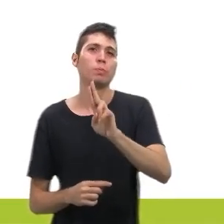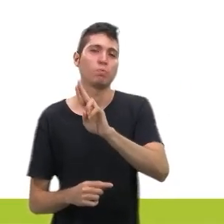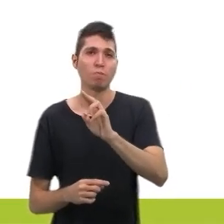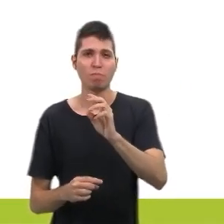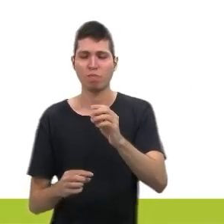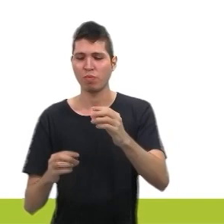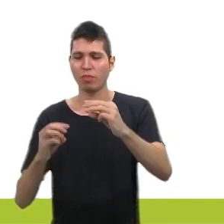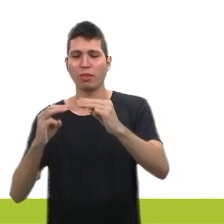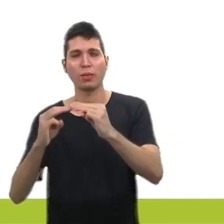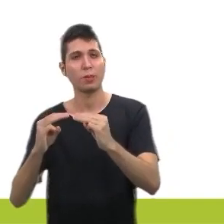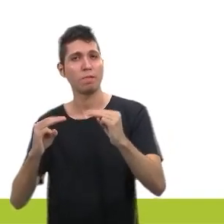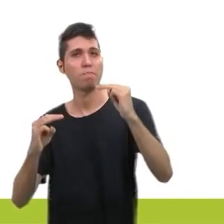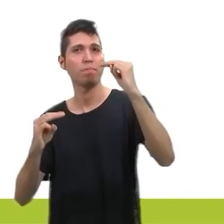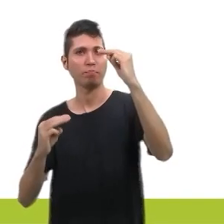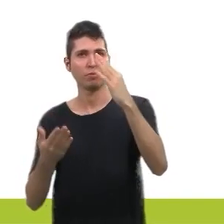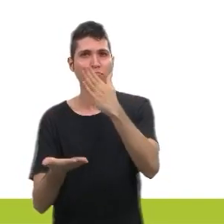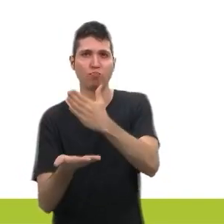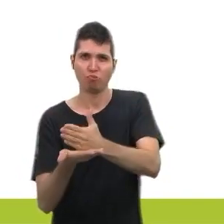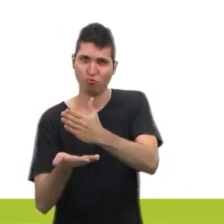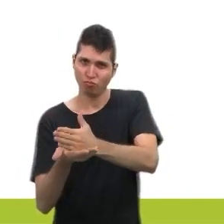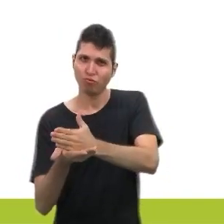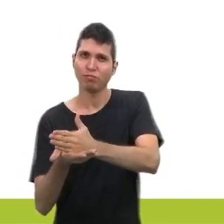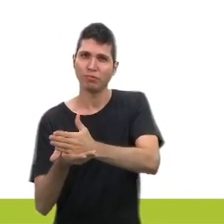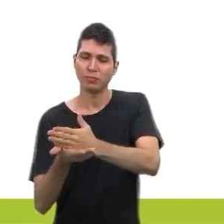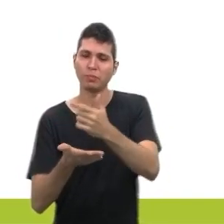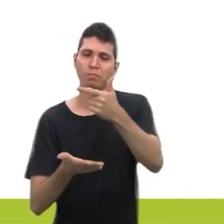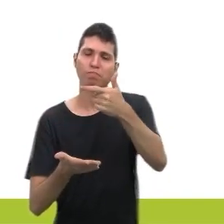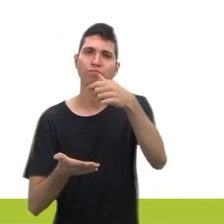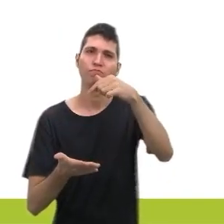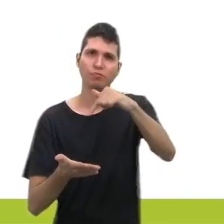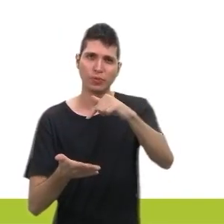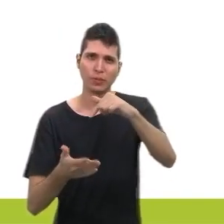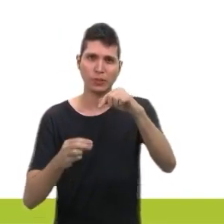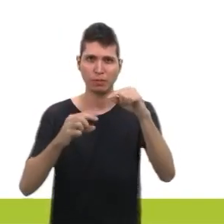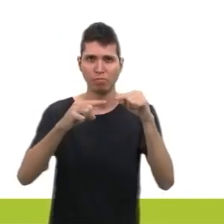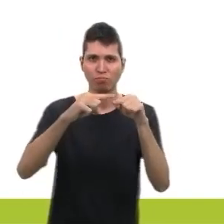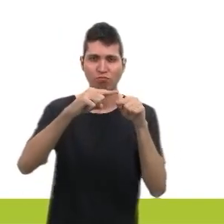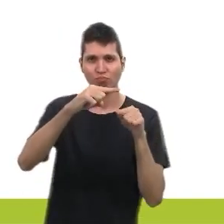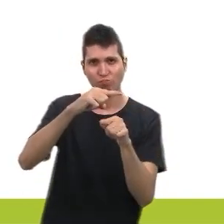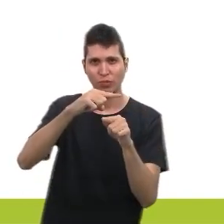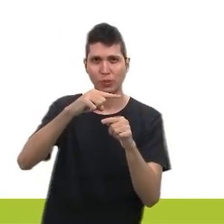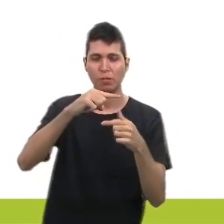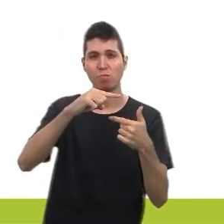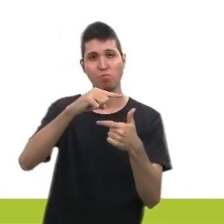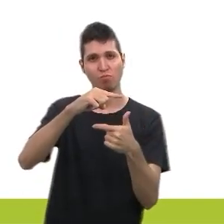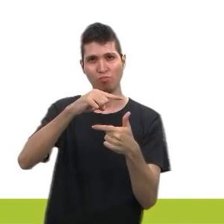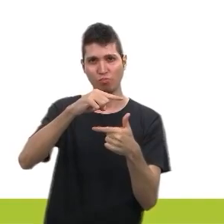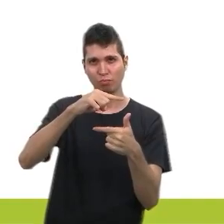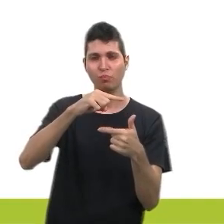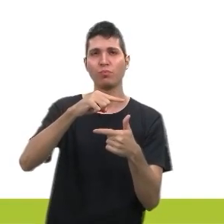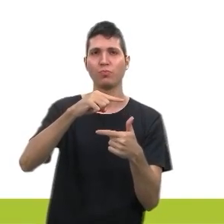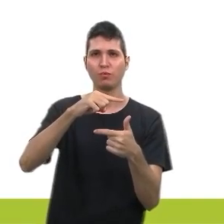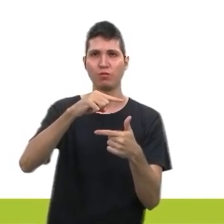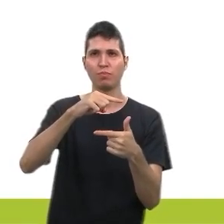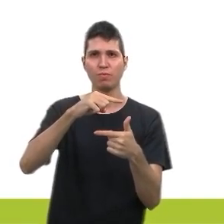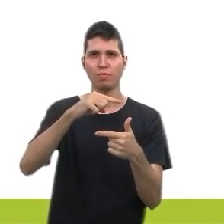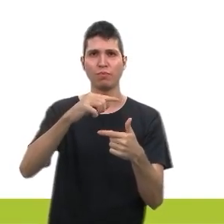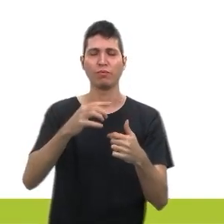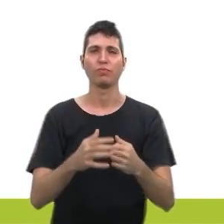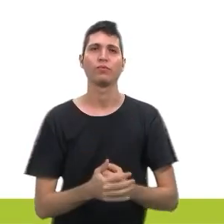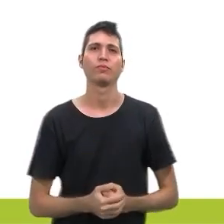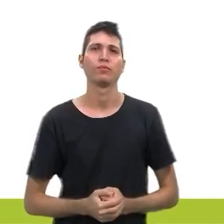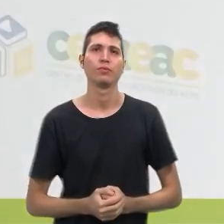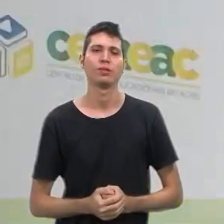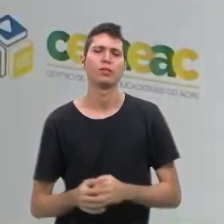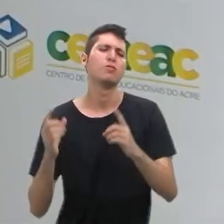média aritmética, que é a divisão desses números, tá? Ou seja, 27 somado a 32 dividido por 2. Você já vai obter a média aritmética. Onde eu